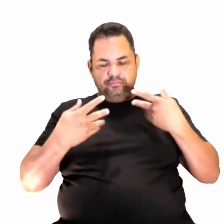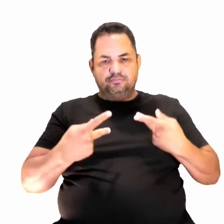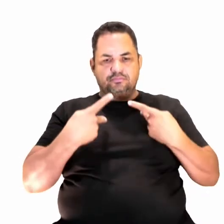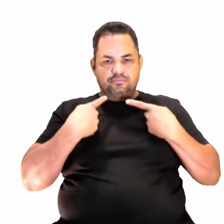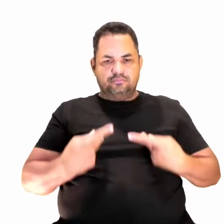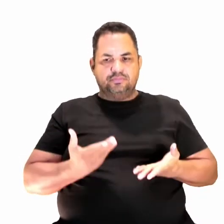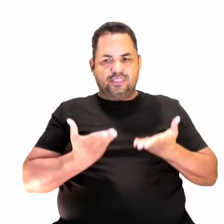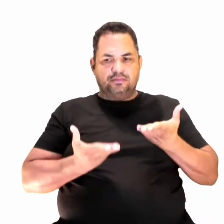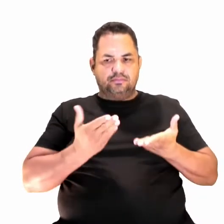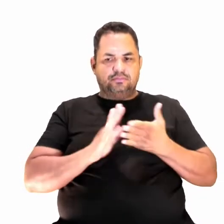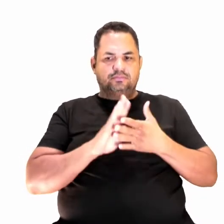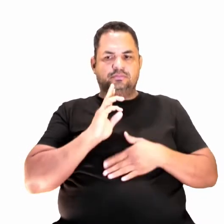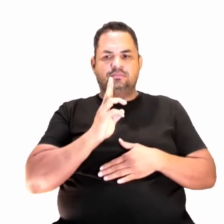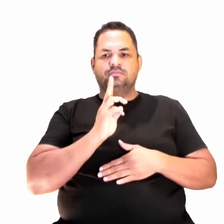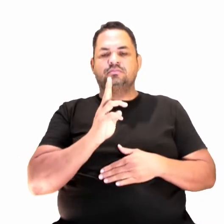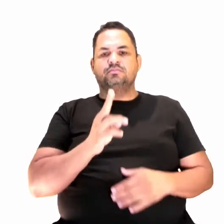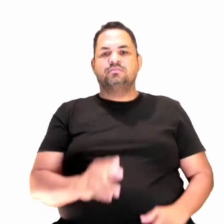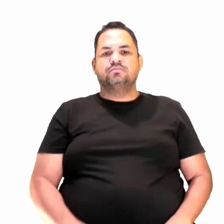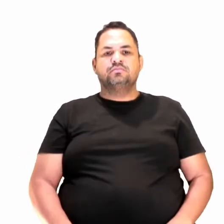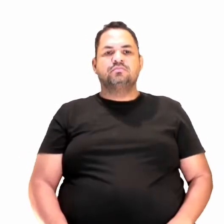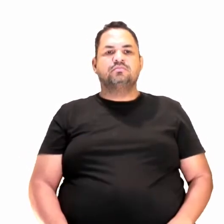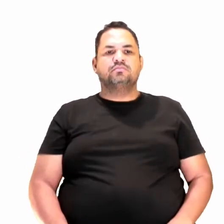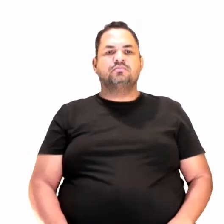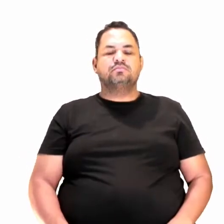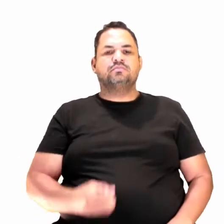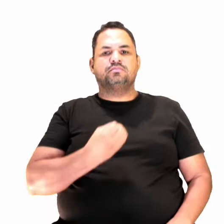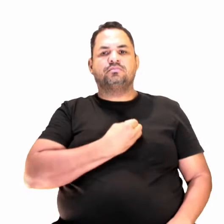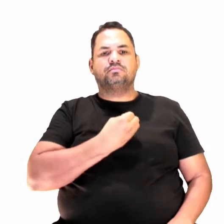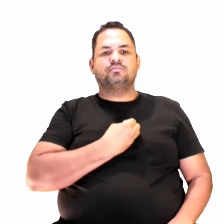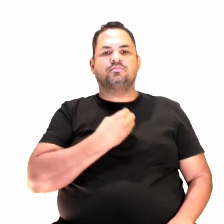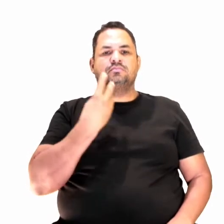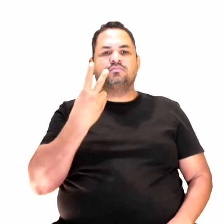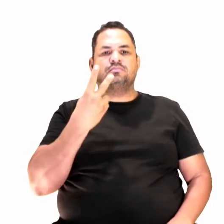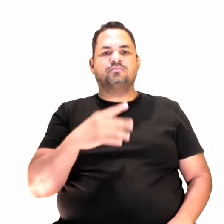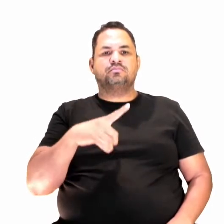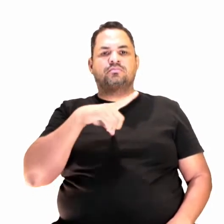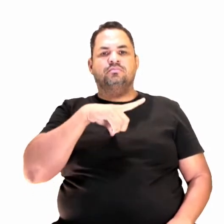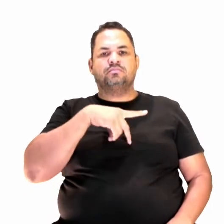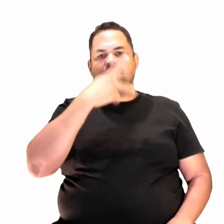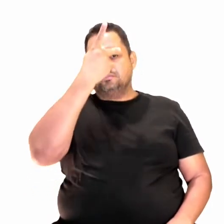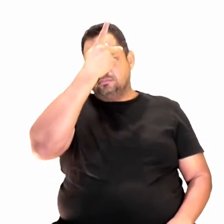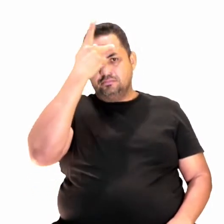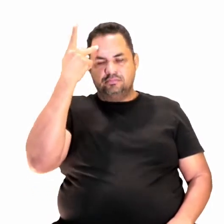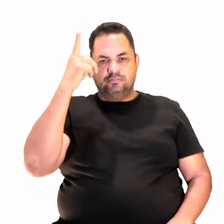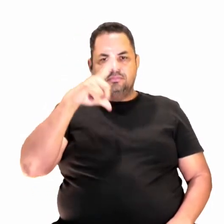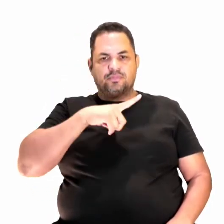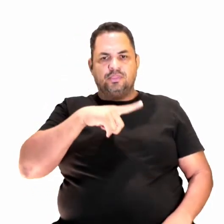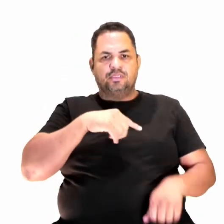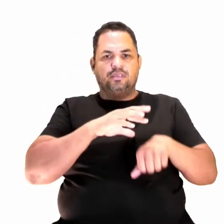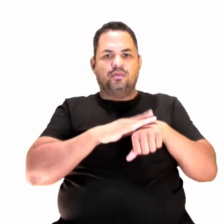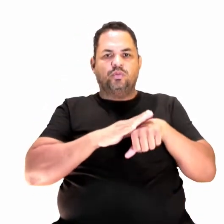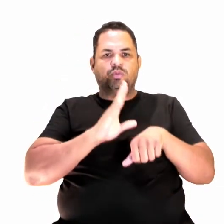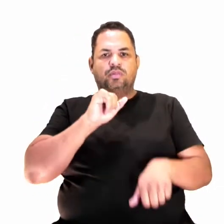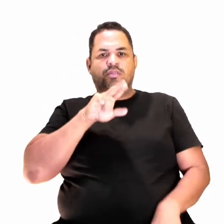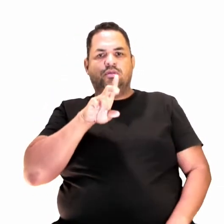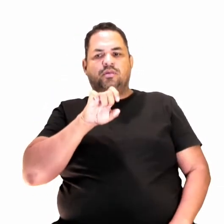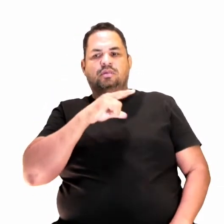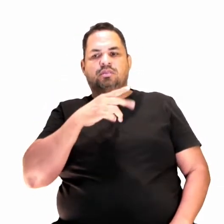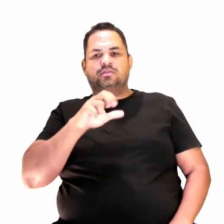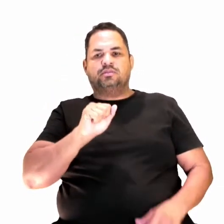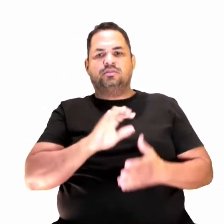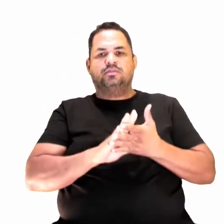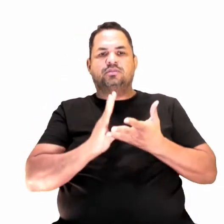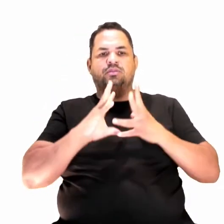com frequentemente. E na 2, olha só, nós temos a pessoa com anorexia desenvolve todo